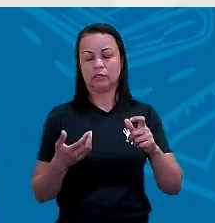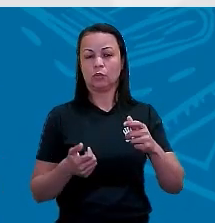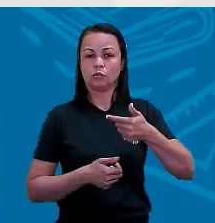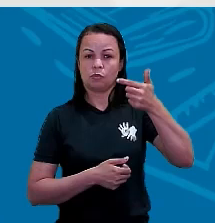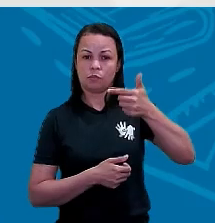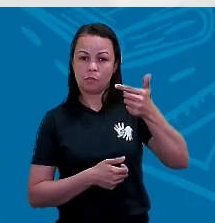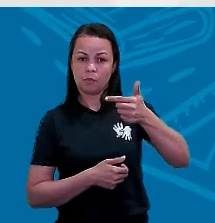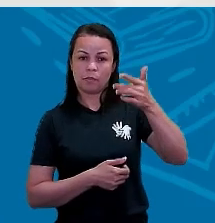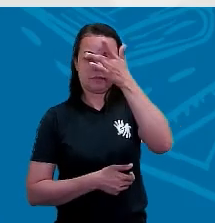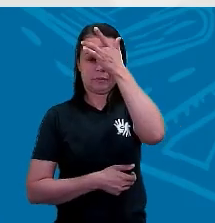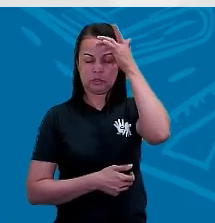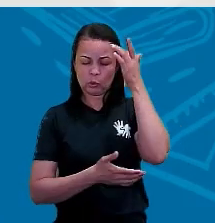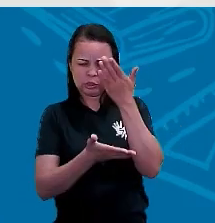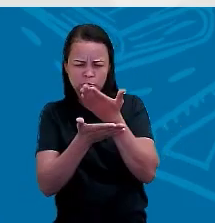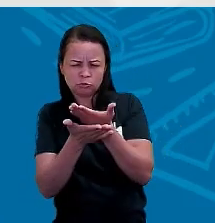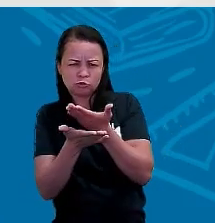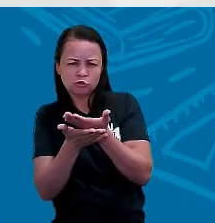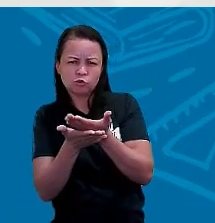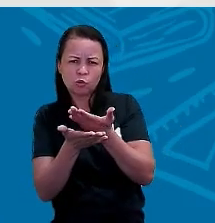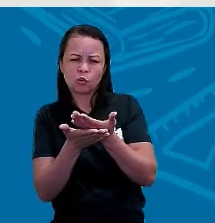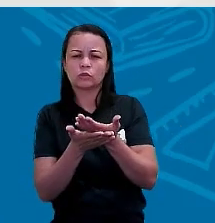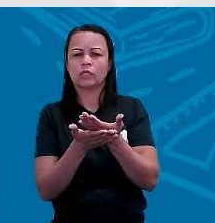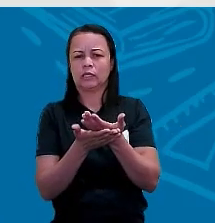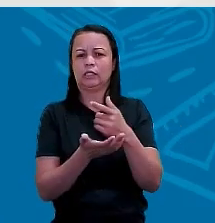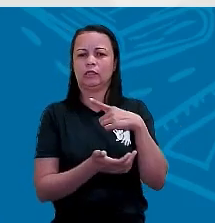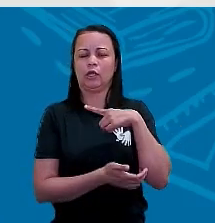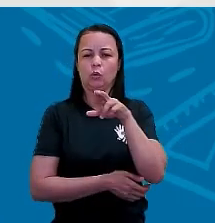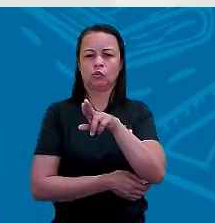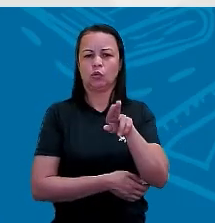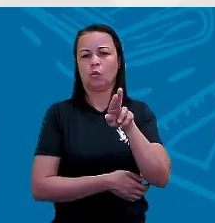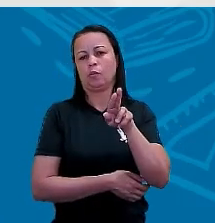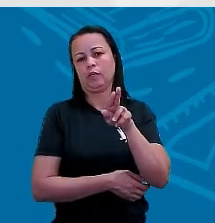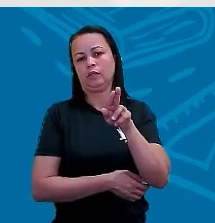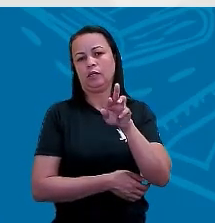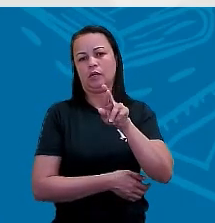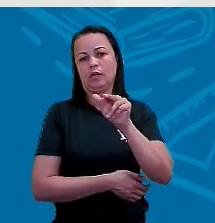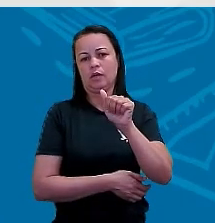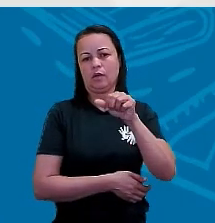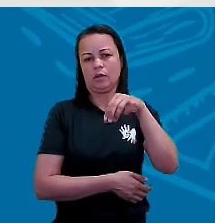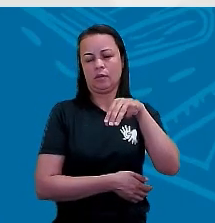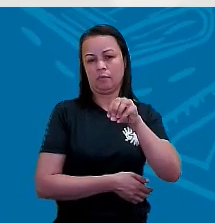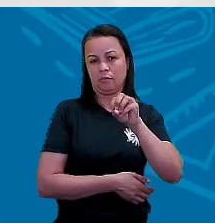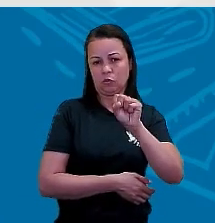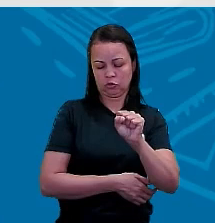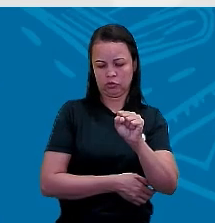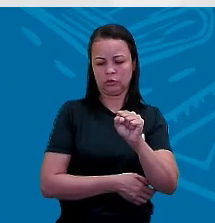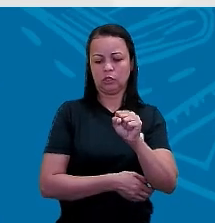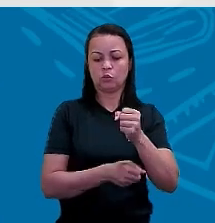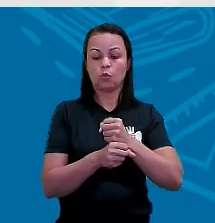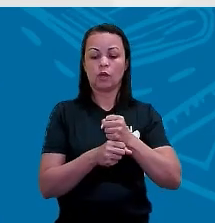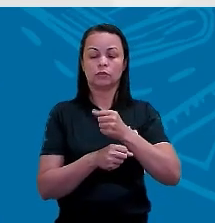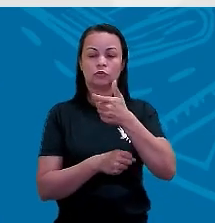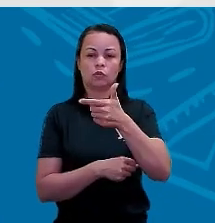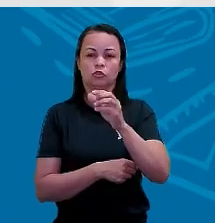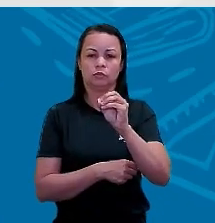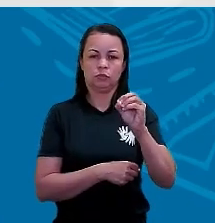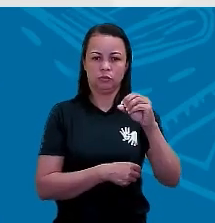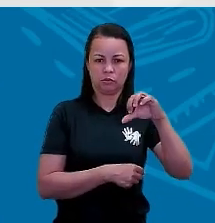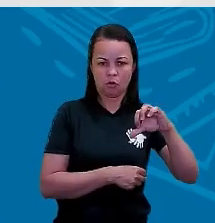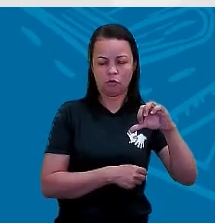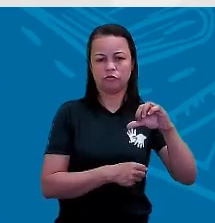pessoa que é estudiosa no assunto, chamado Ramos, ele disse em 2009 que os quadrinhos é